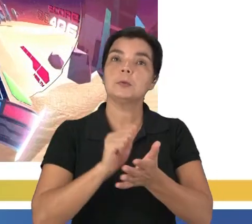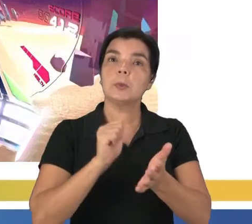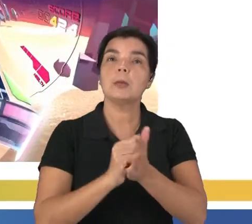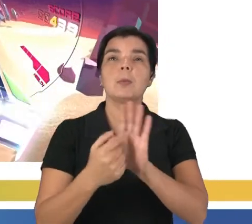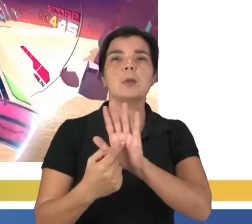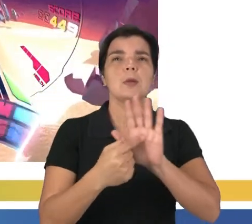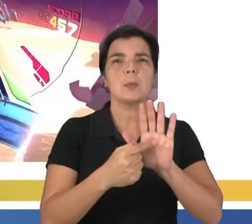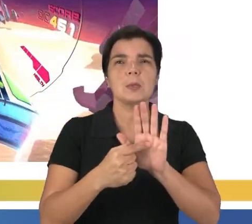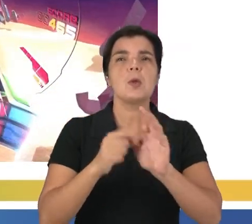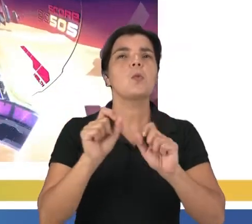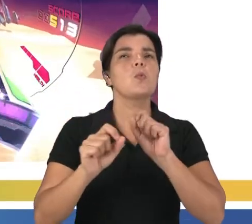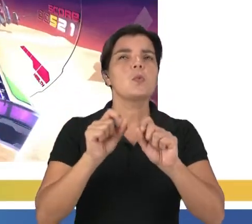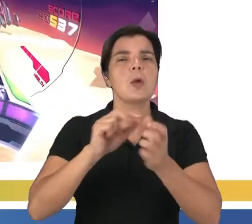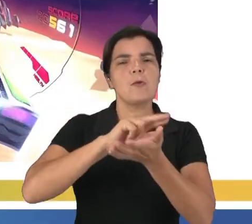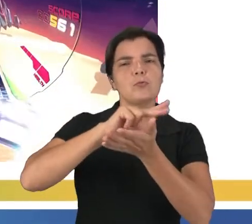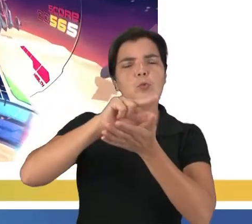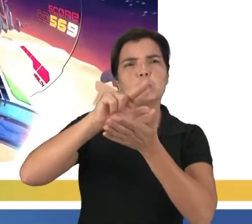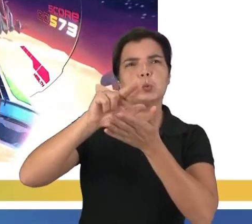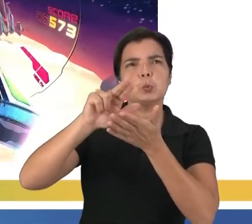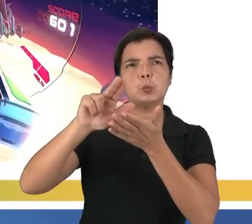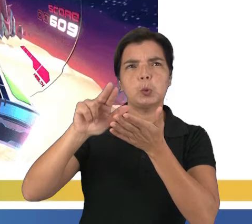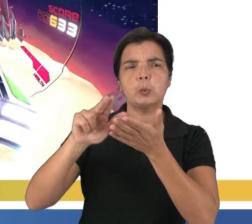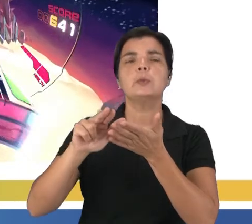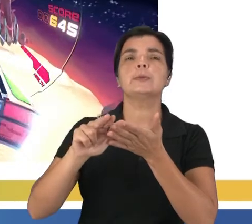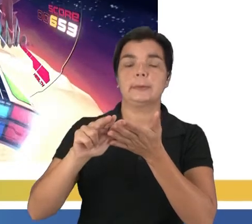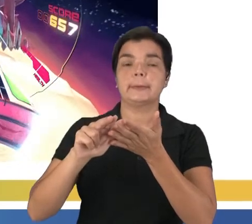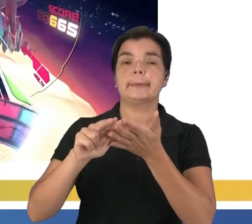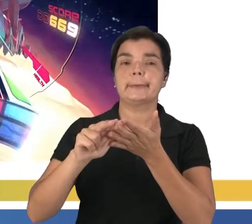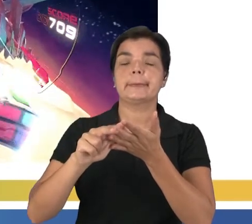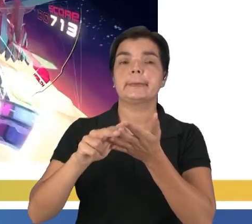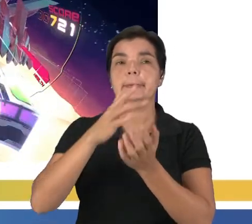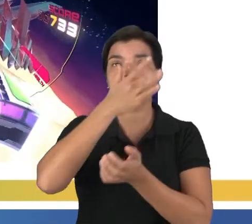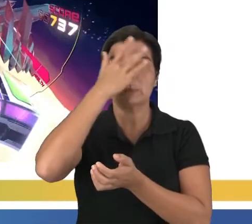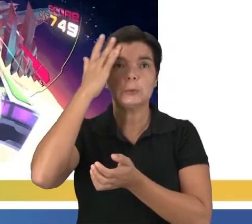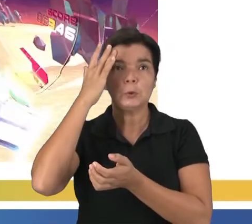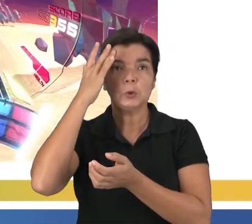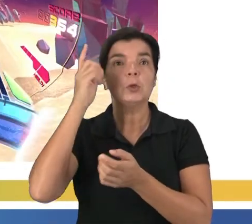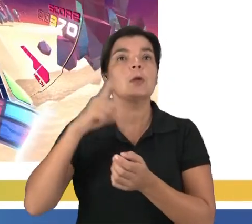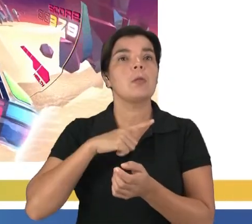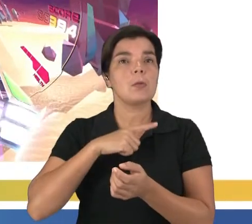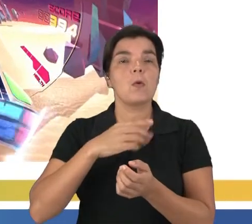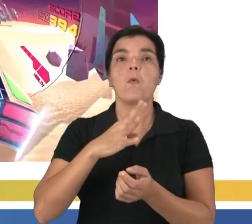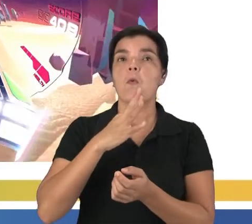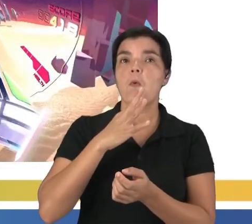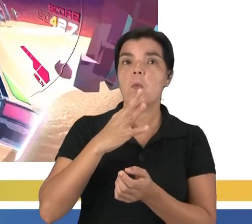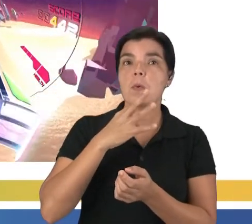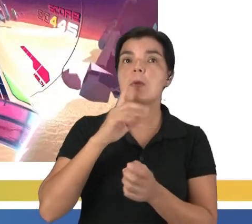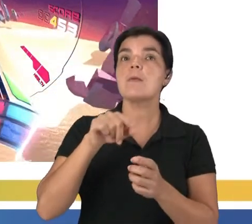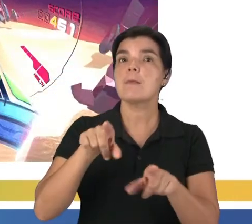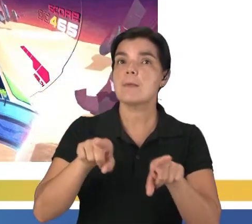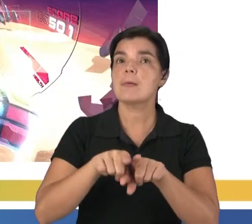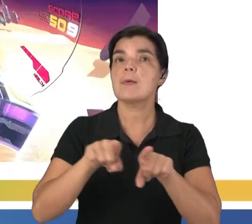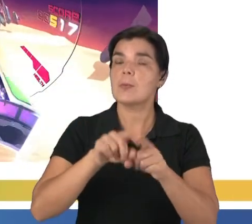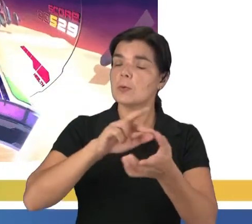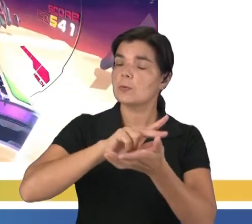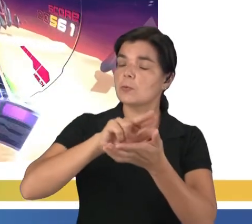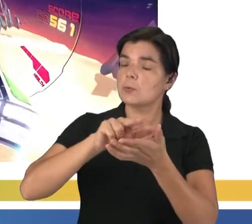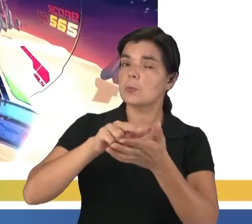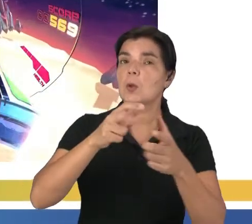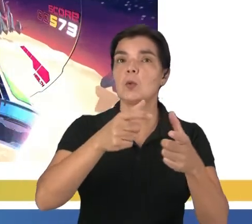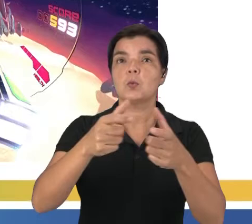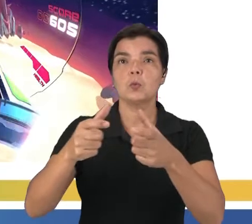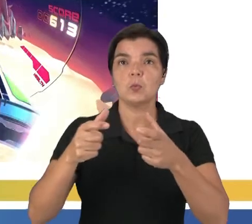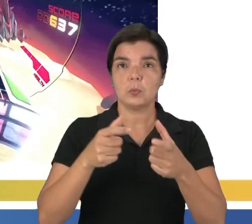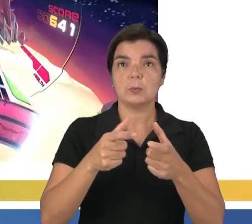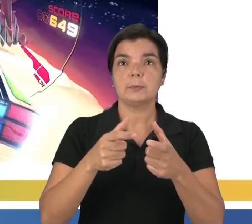pelo autor para estabelecer uma equivalência entre diversas faculdades humanas, que defende o conhecimento é